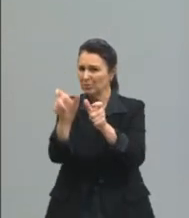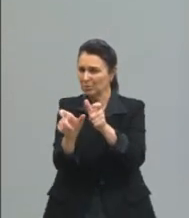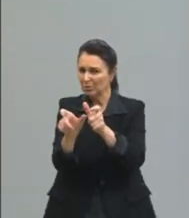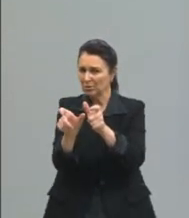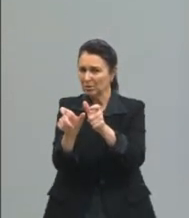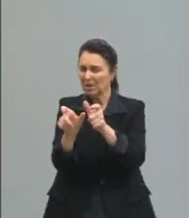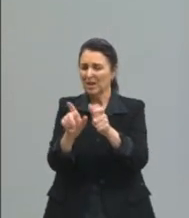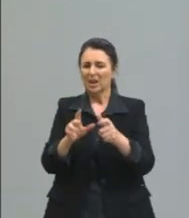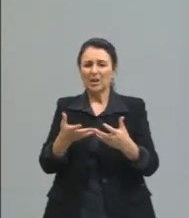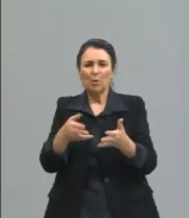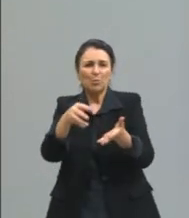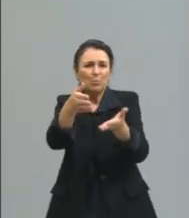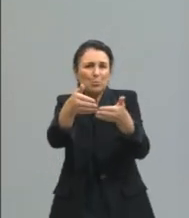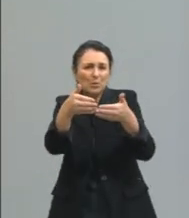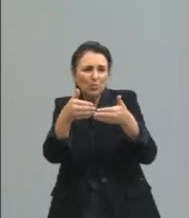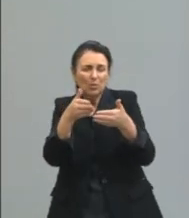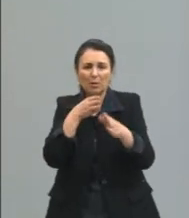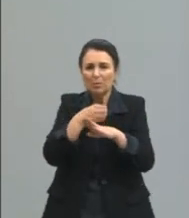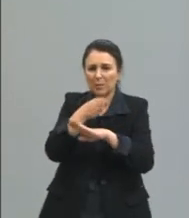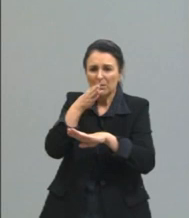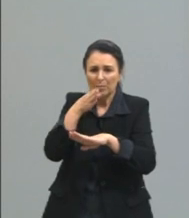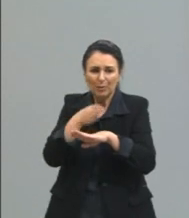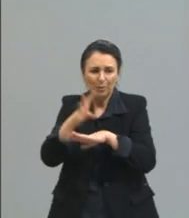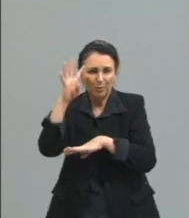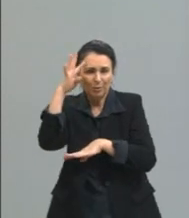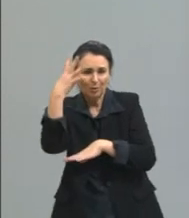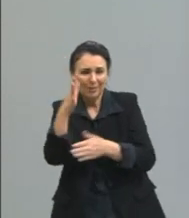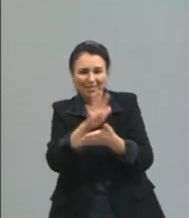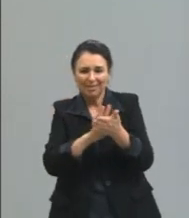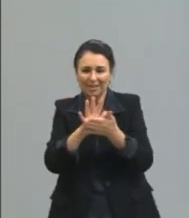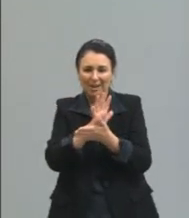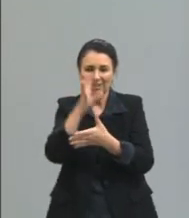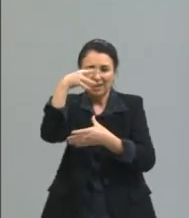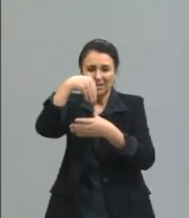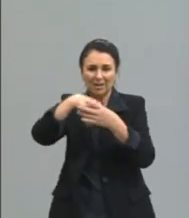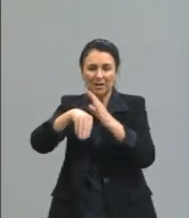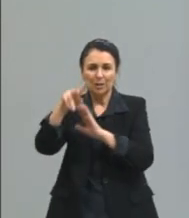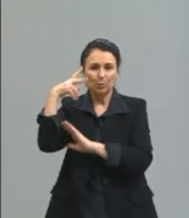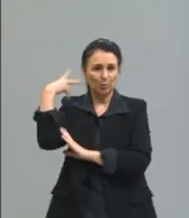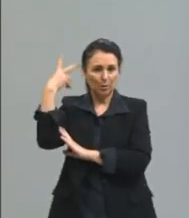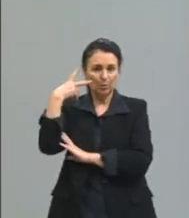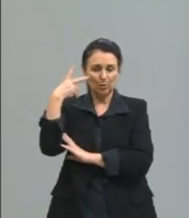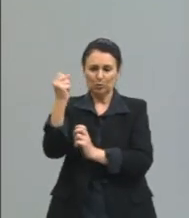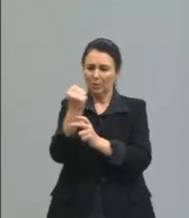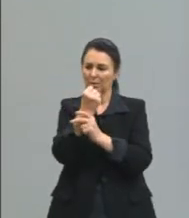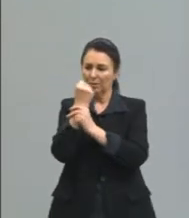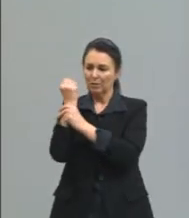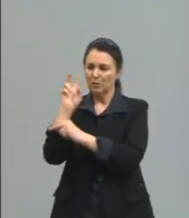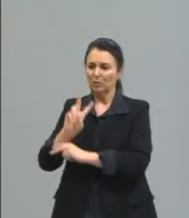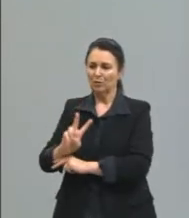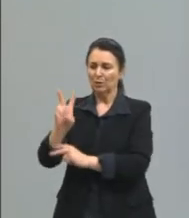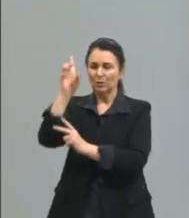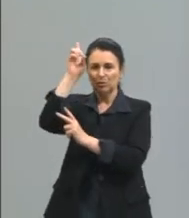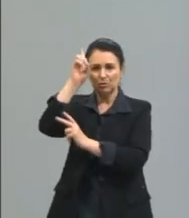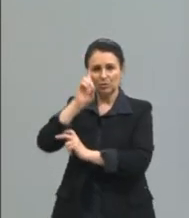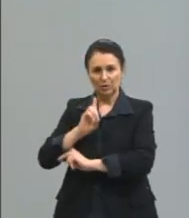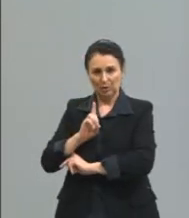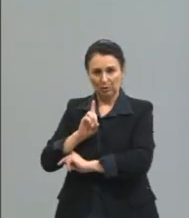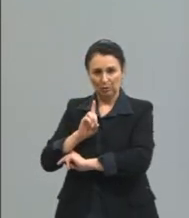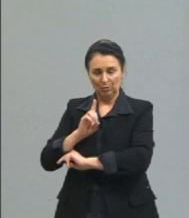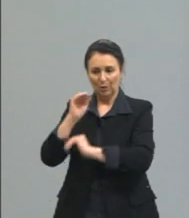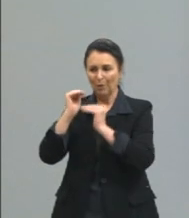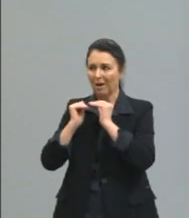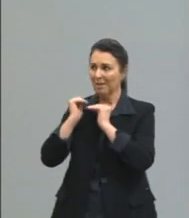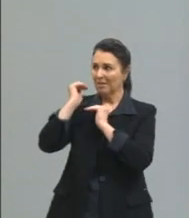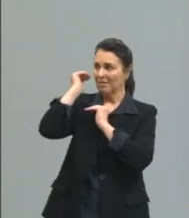não se reivindicava a participação nas decisões políticas. Defendiam-se valores e direitos considerados acima